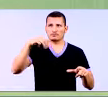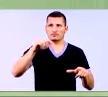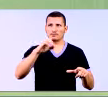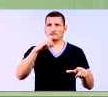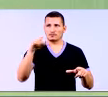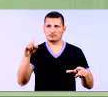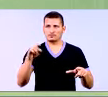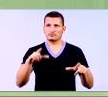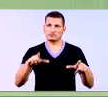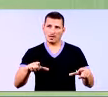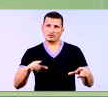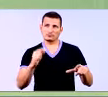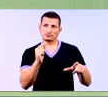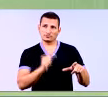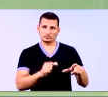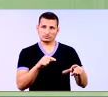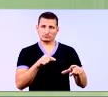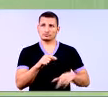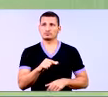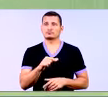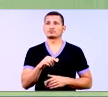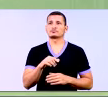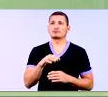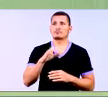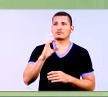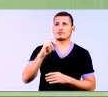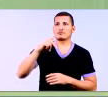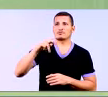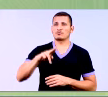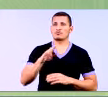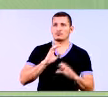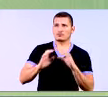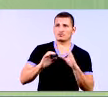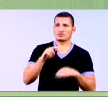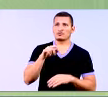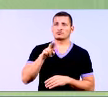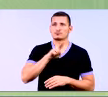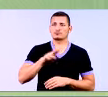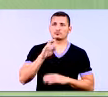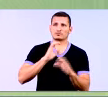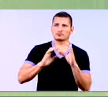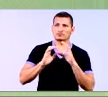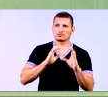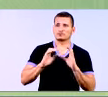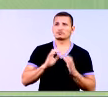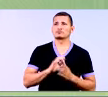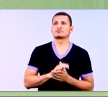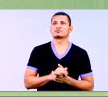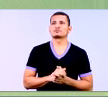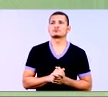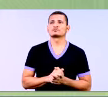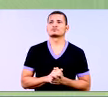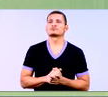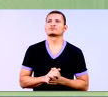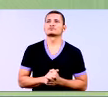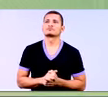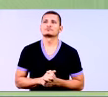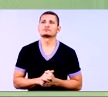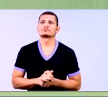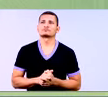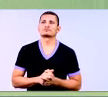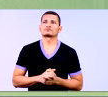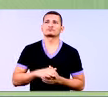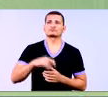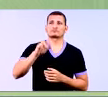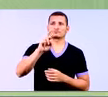através do chipset que a CPU se comunica, ó, ela usa para se comunicar com a